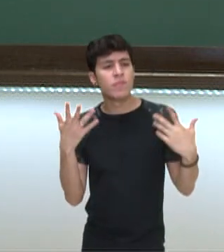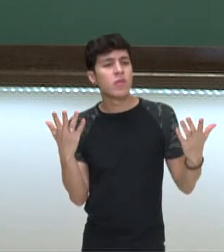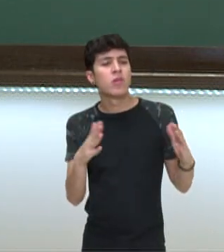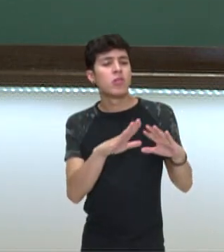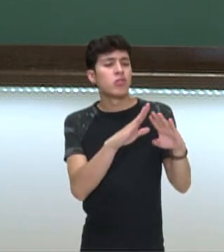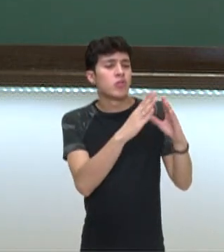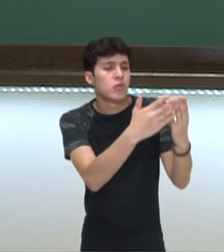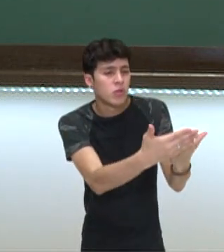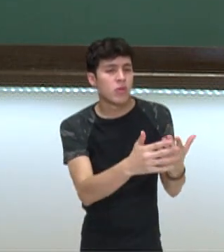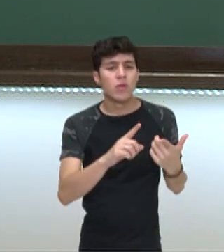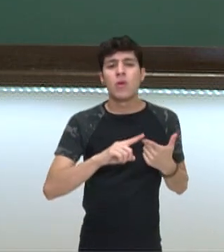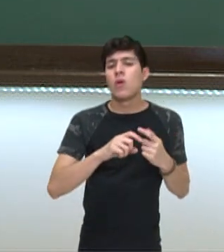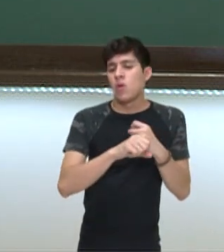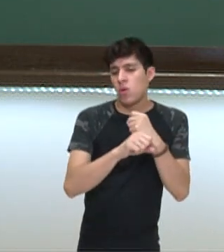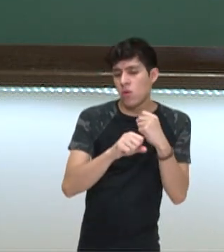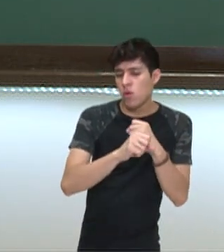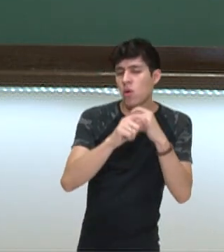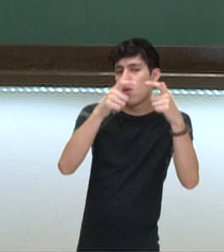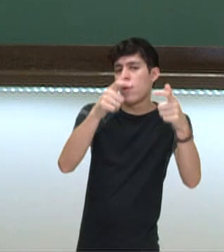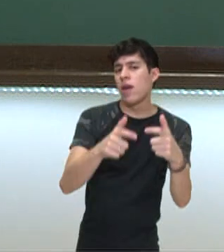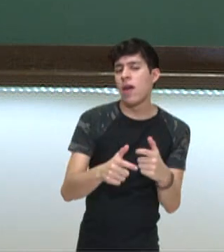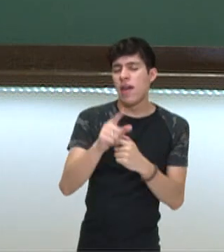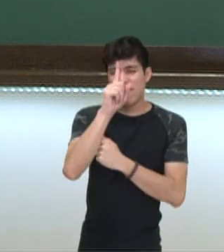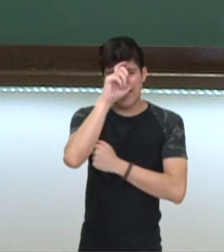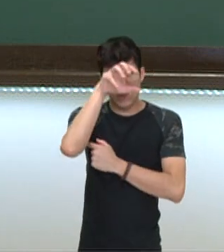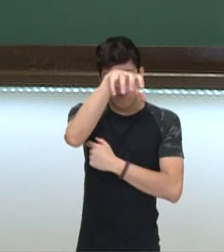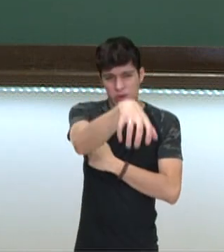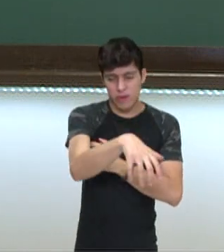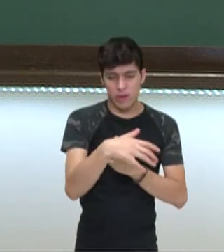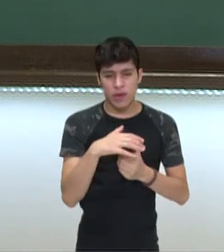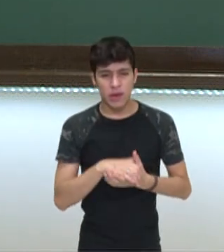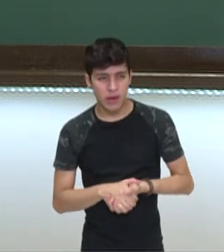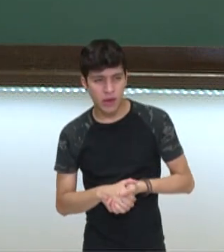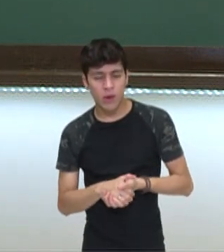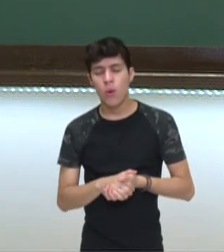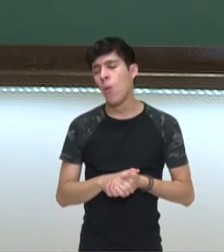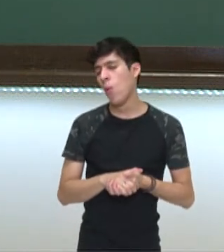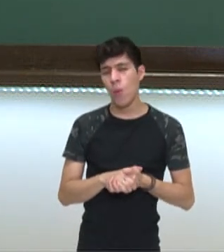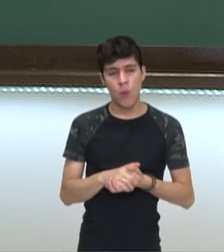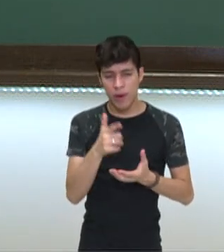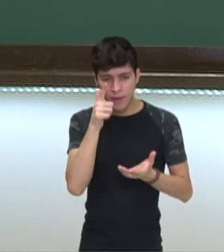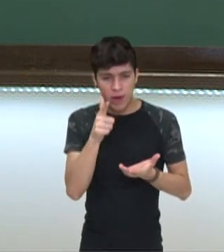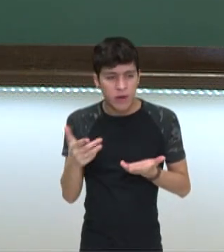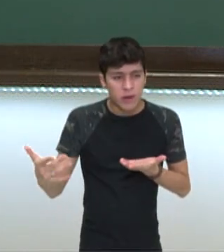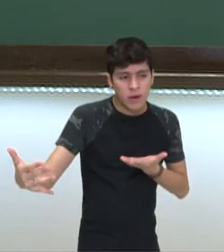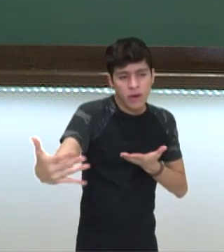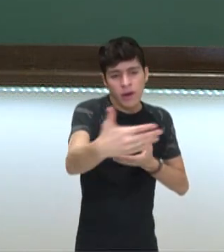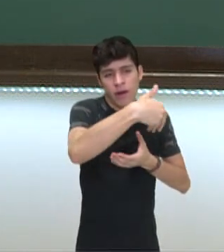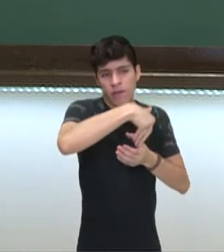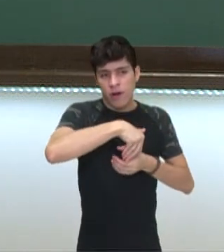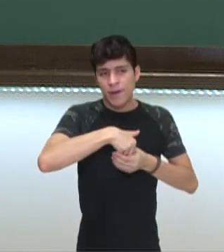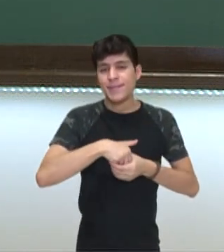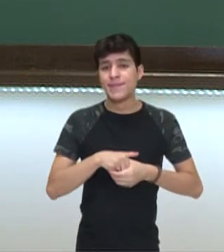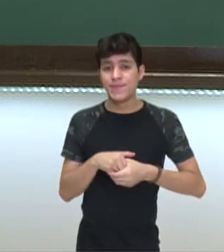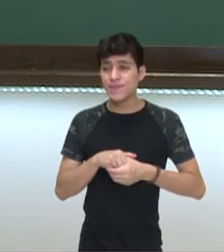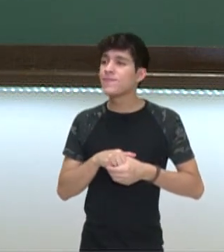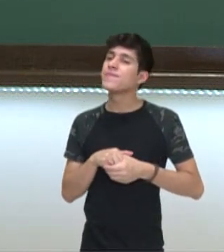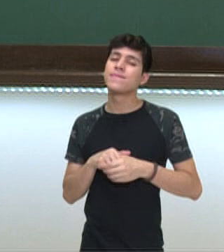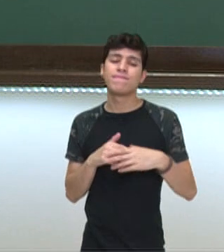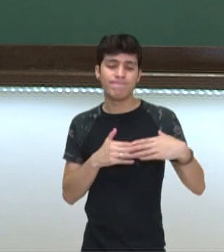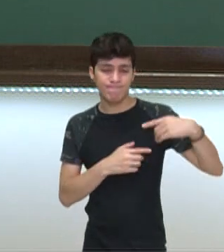dessas consegui uma escola numa dessa conselho no posto de saúde utilizava disso para conseguir os votos de volta